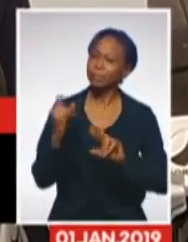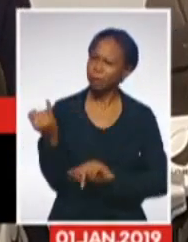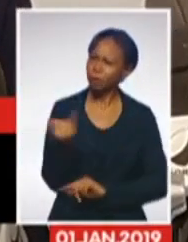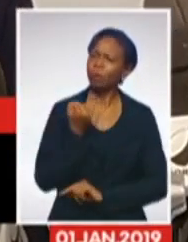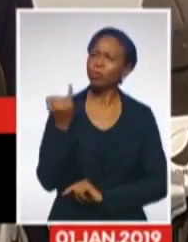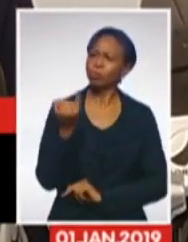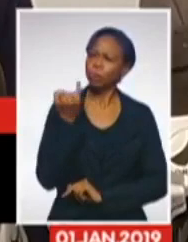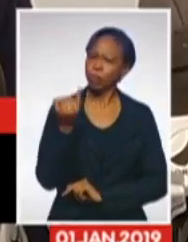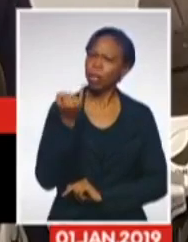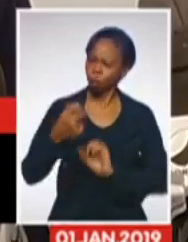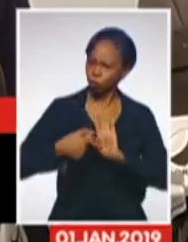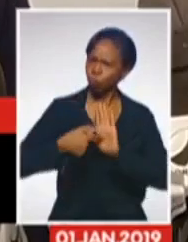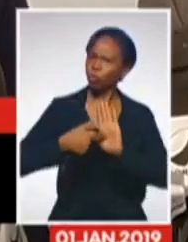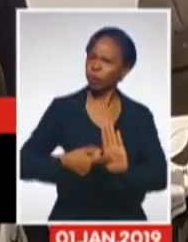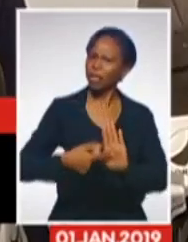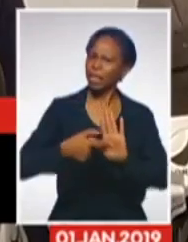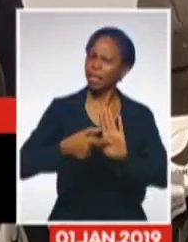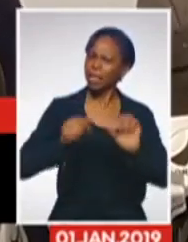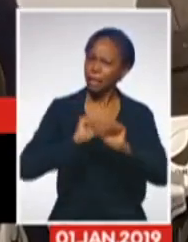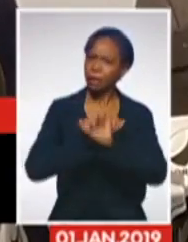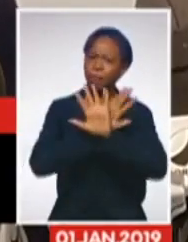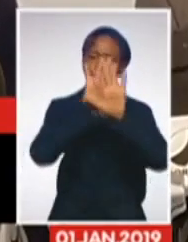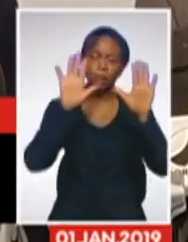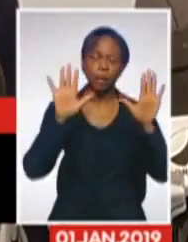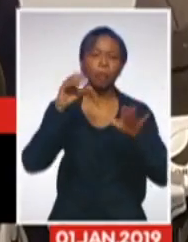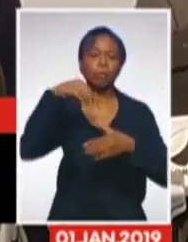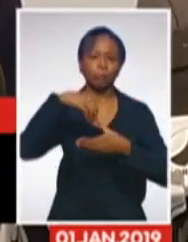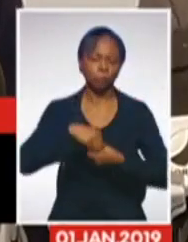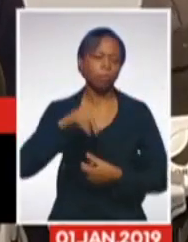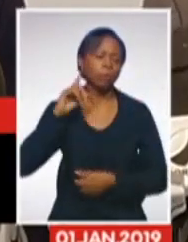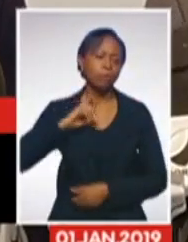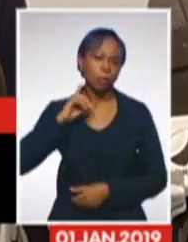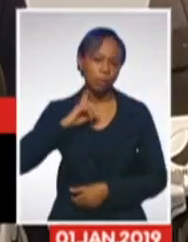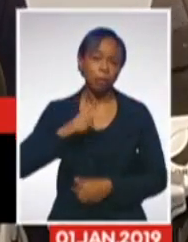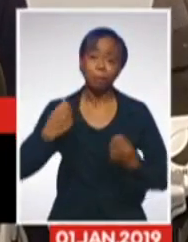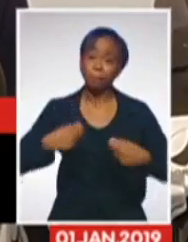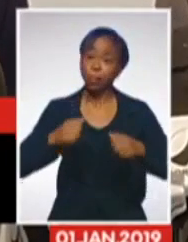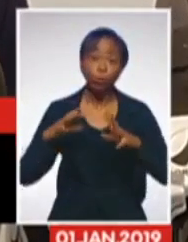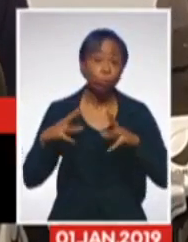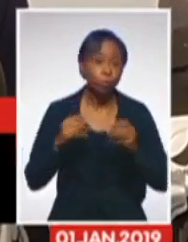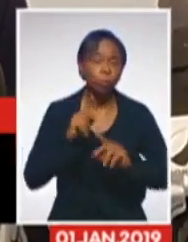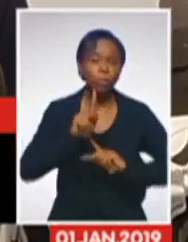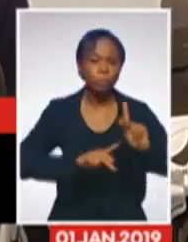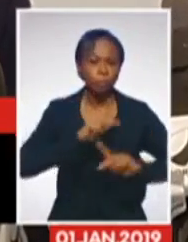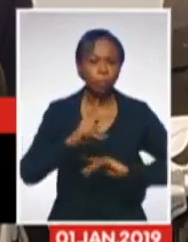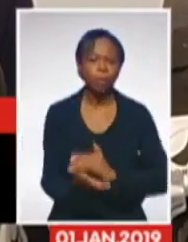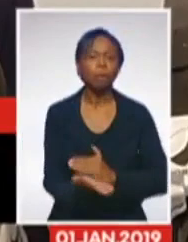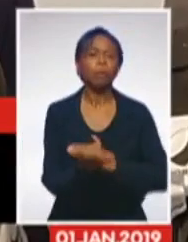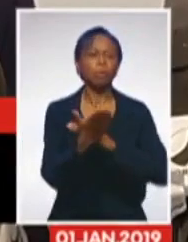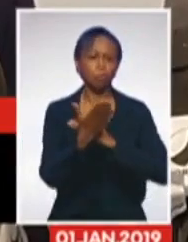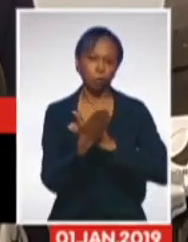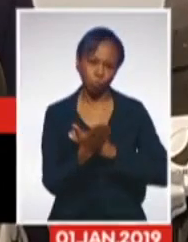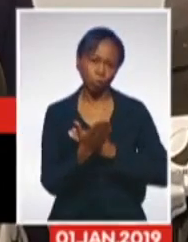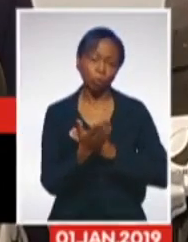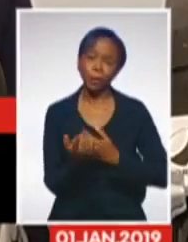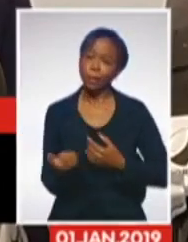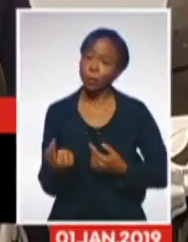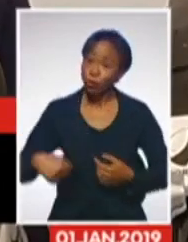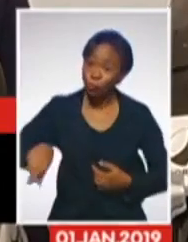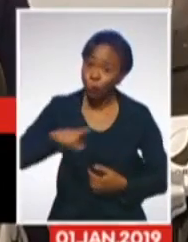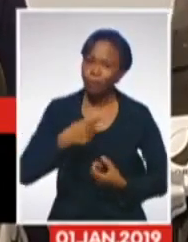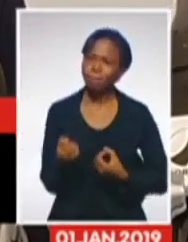vamos implementar em Minas Gerais. É preciso que todos colaborem para voltarmos a